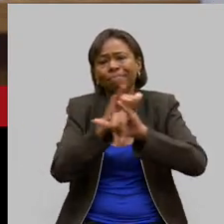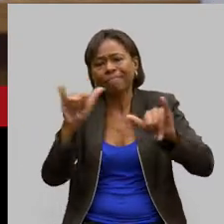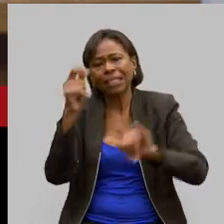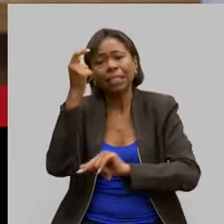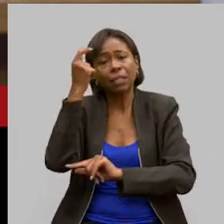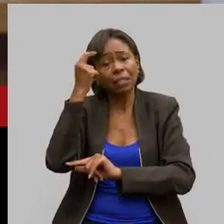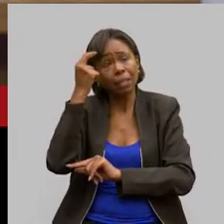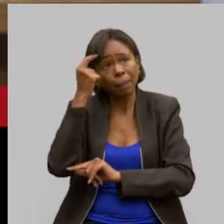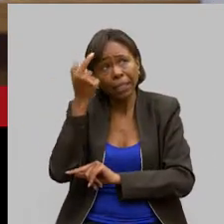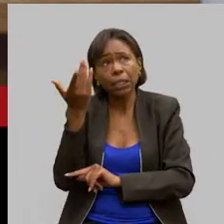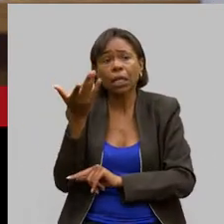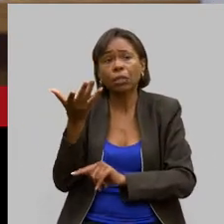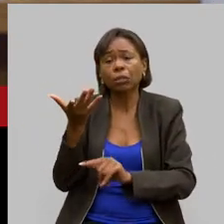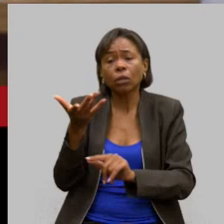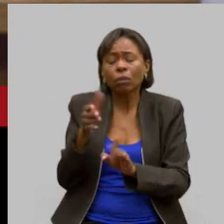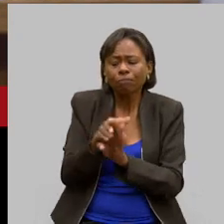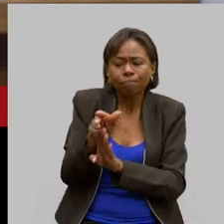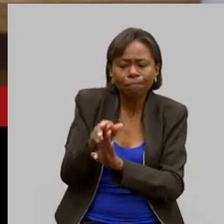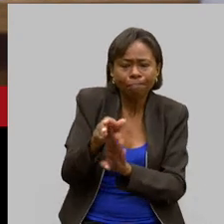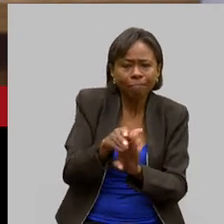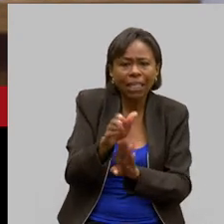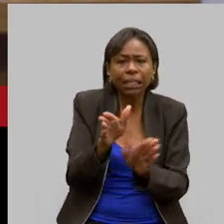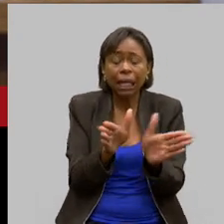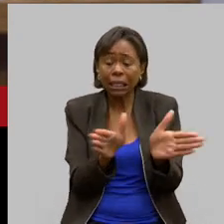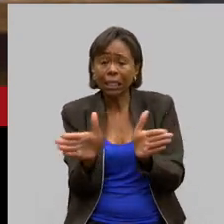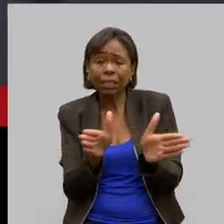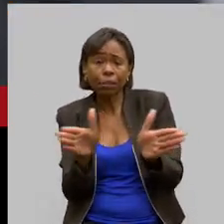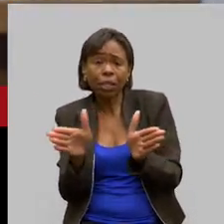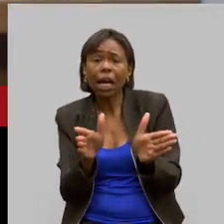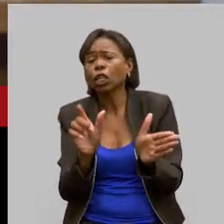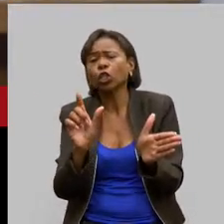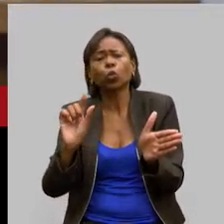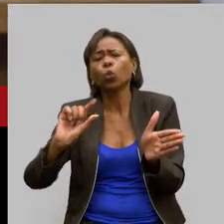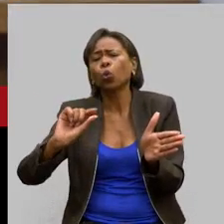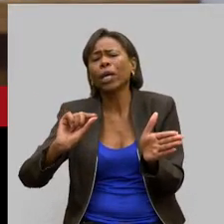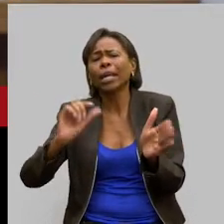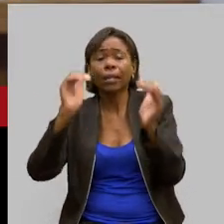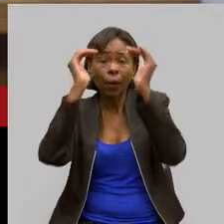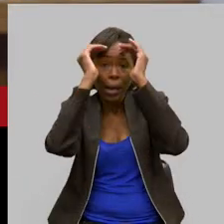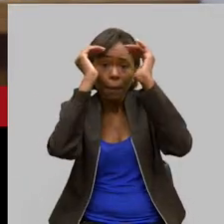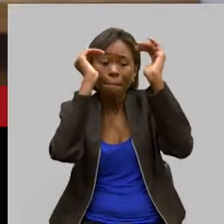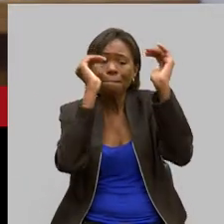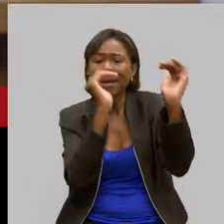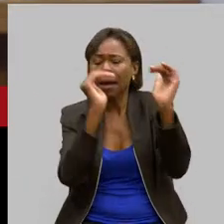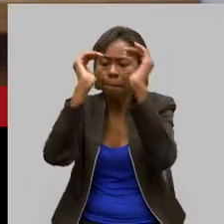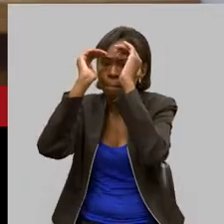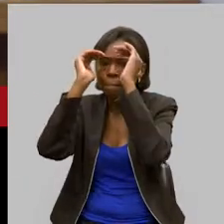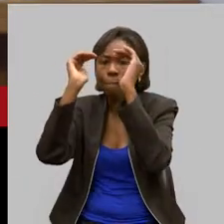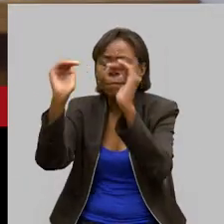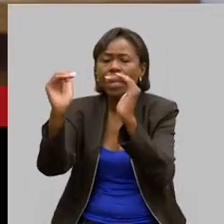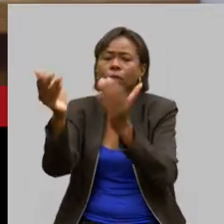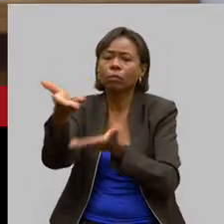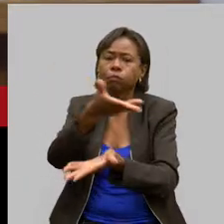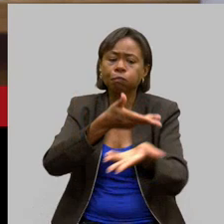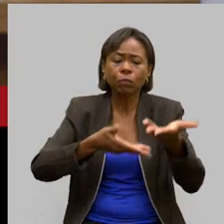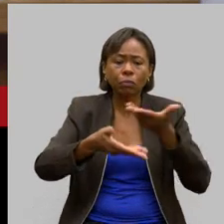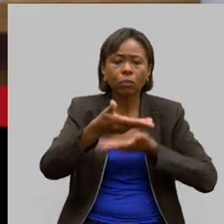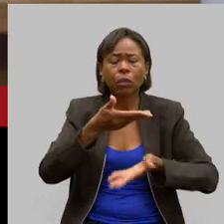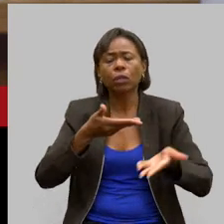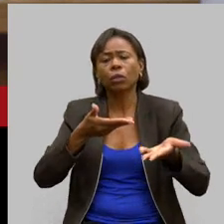lá trabalhar com essa acessibilidade com respeito que a outra pessoa tem que ter para com as pessoas com